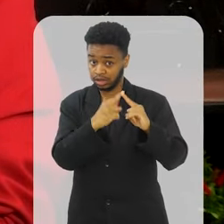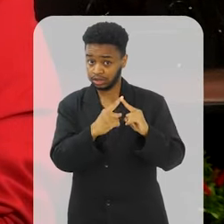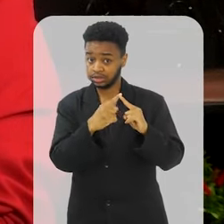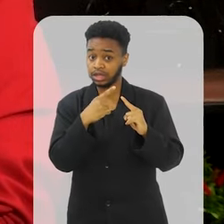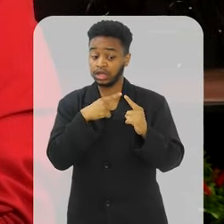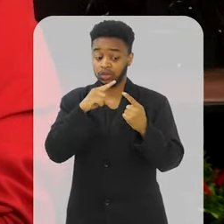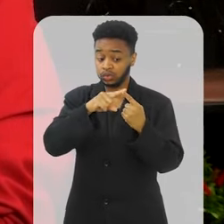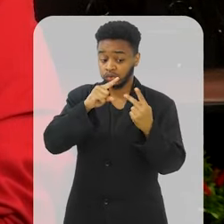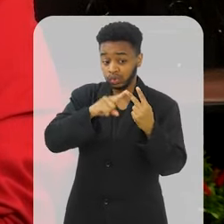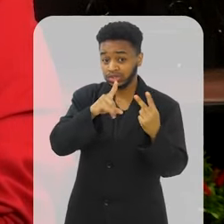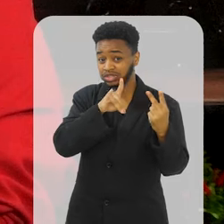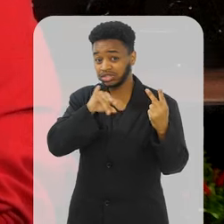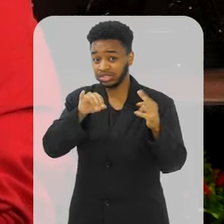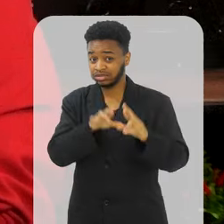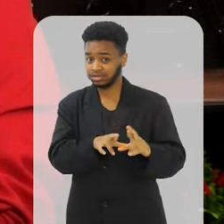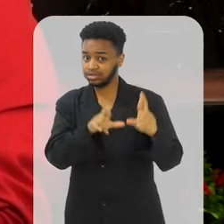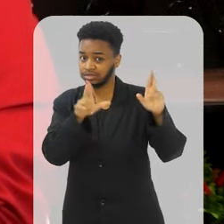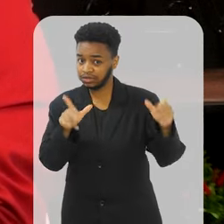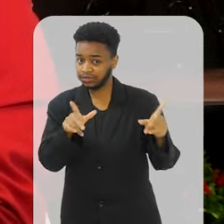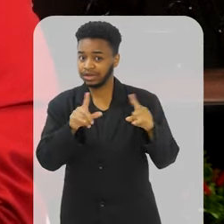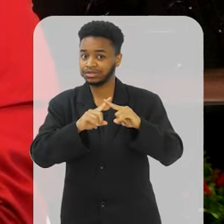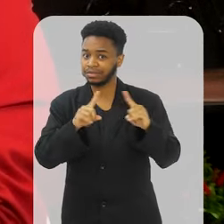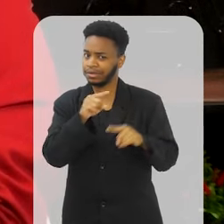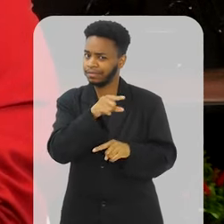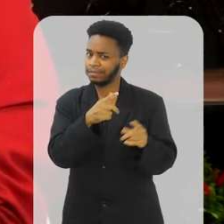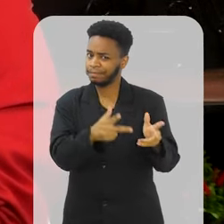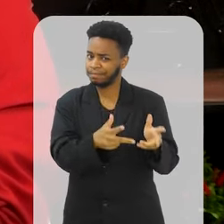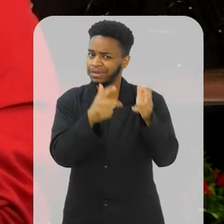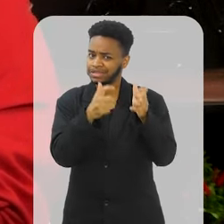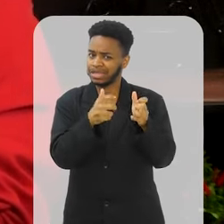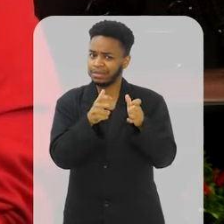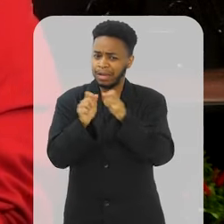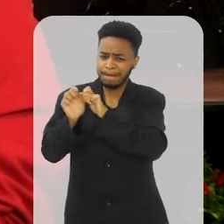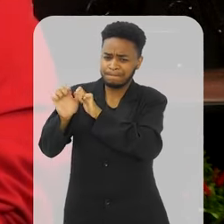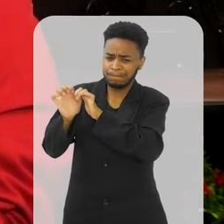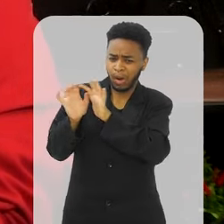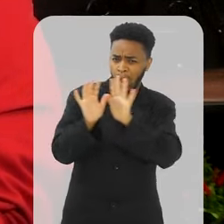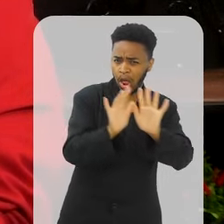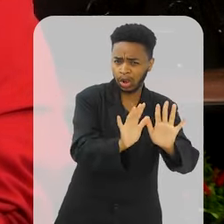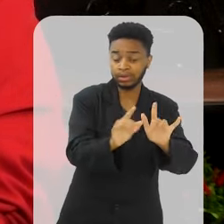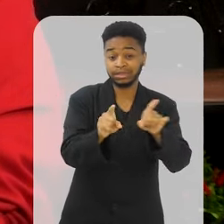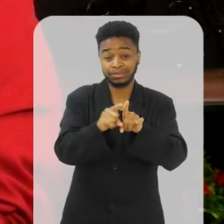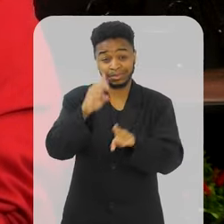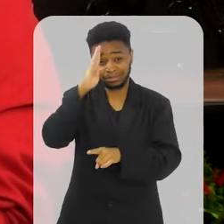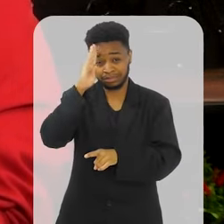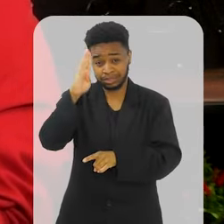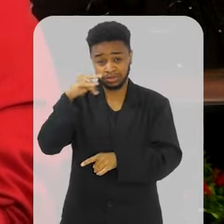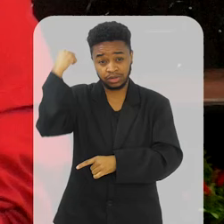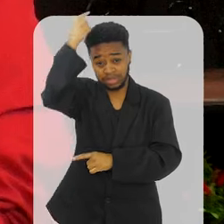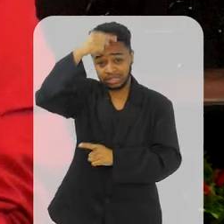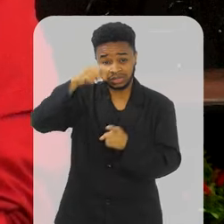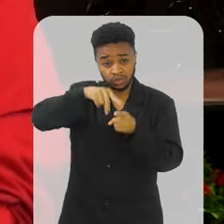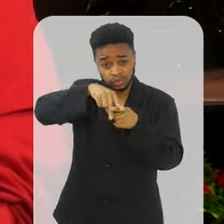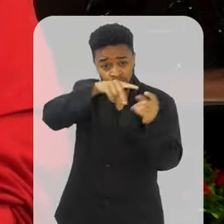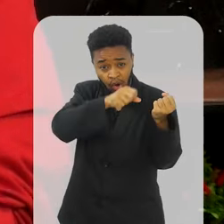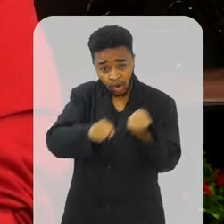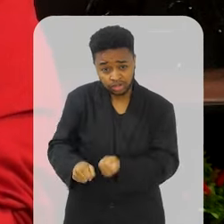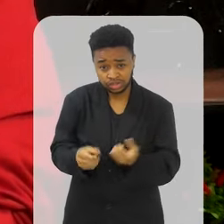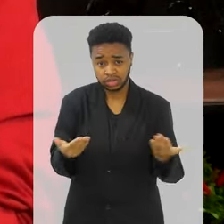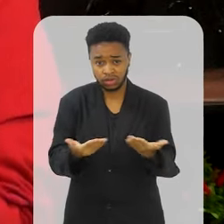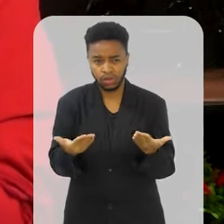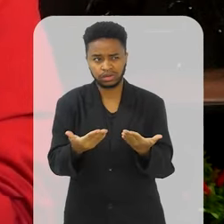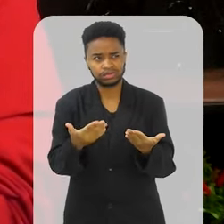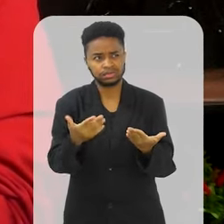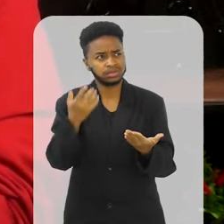são duas datas que você vê o espaço lotado São Jorge Então esse ano